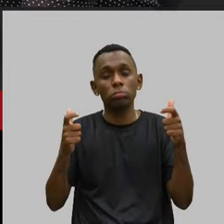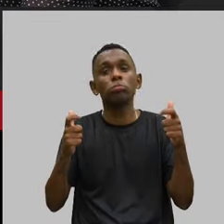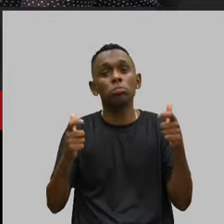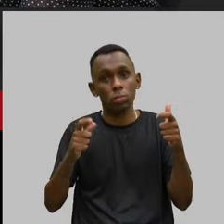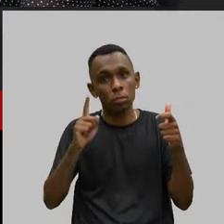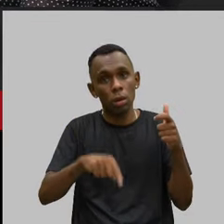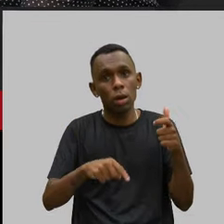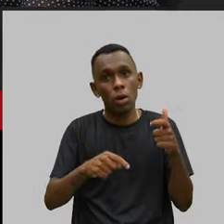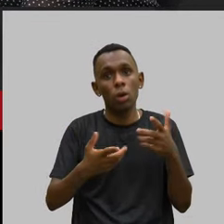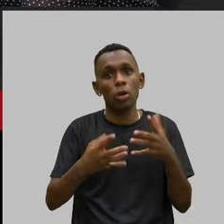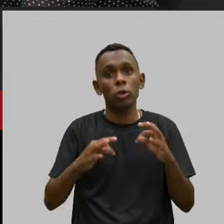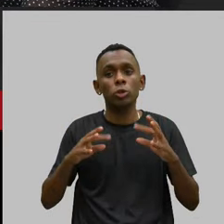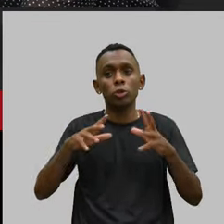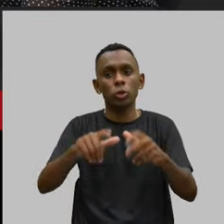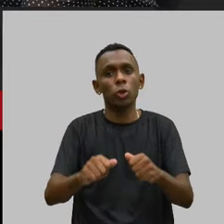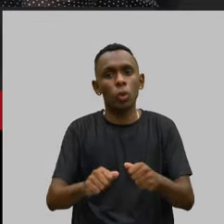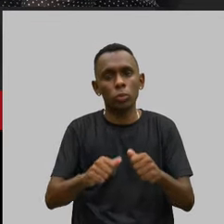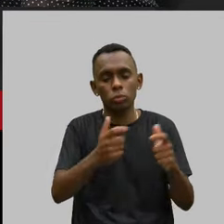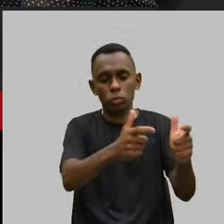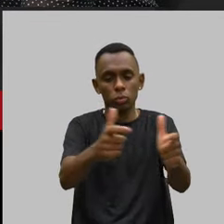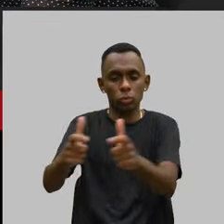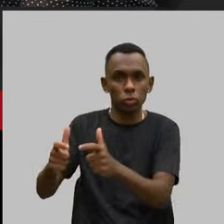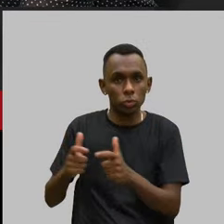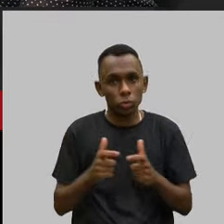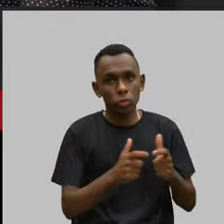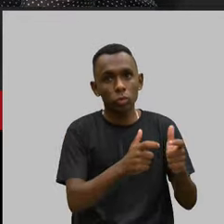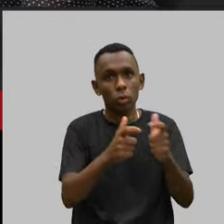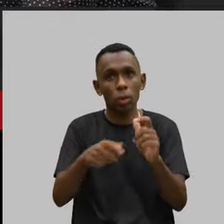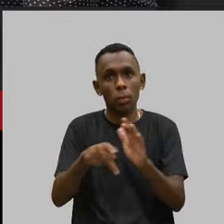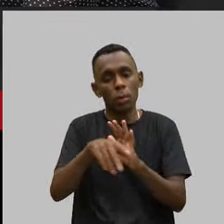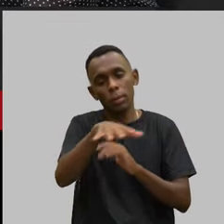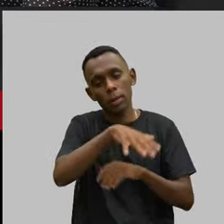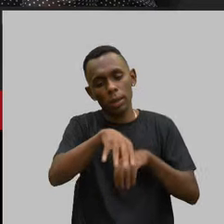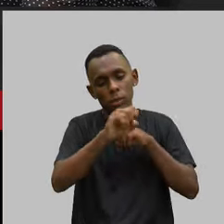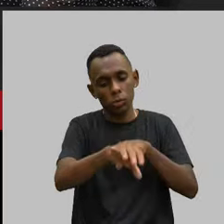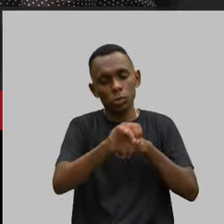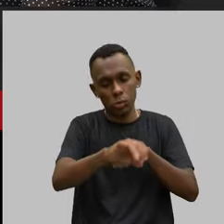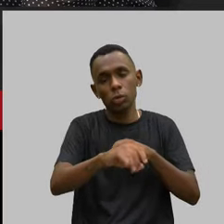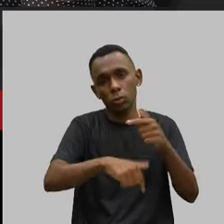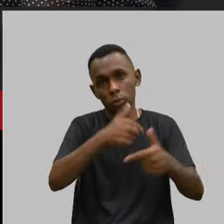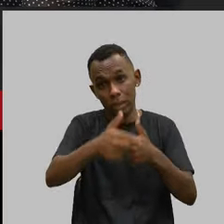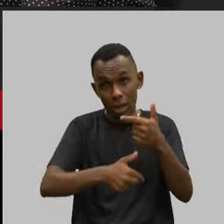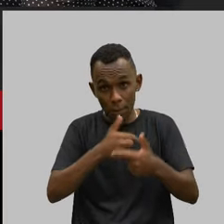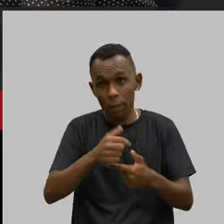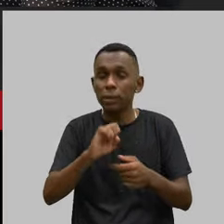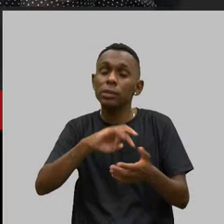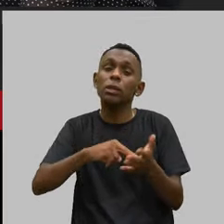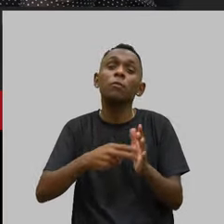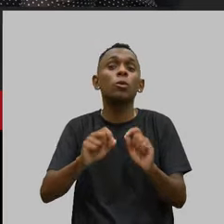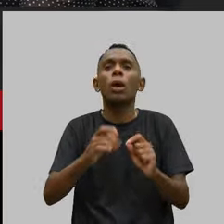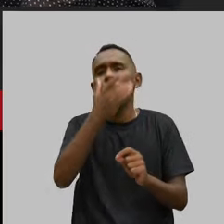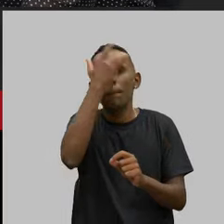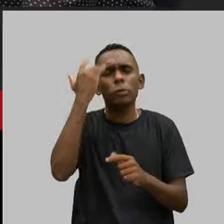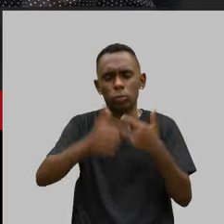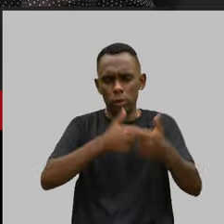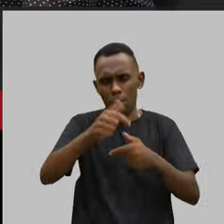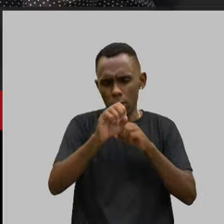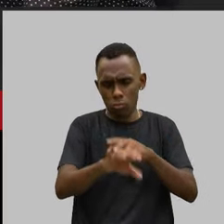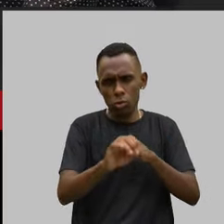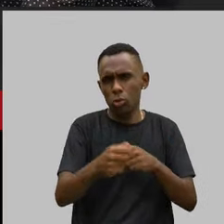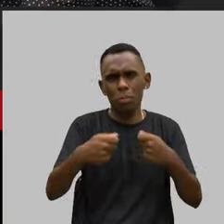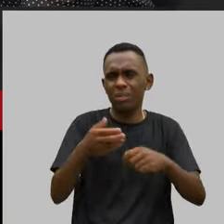atendimento para todas as unidades da das da educação para servidores da educação que significa que os servidores não precisam mais ir em